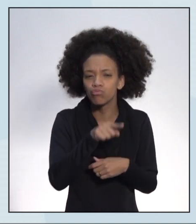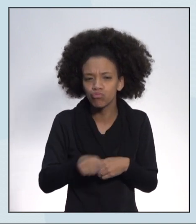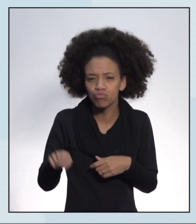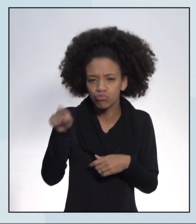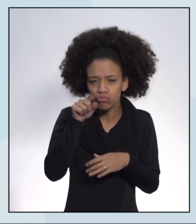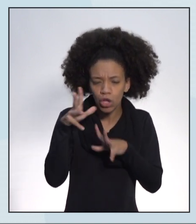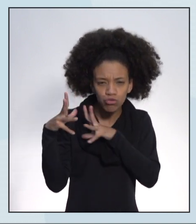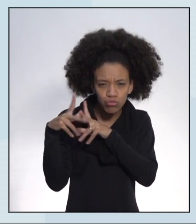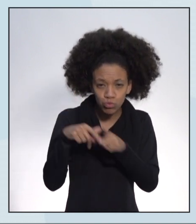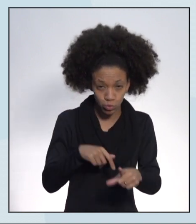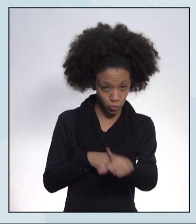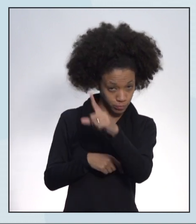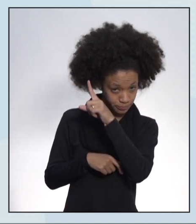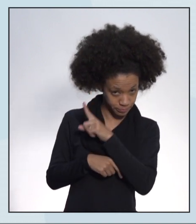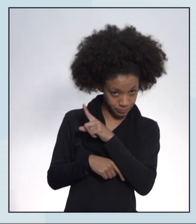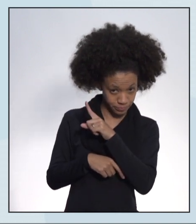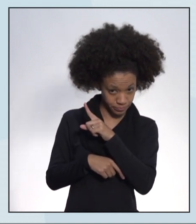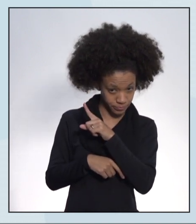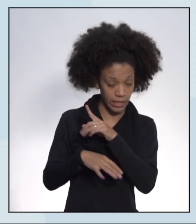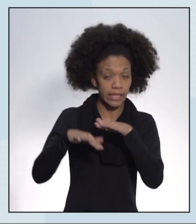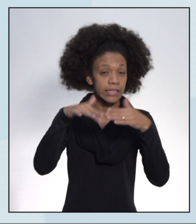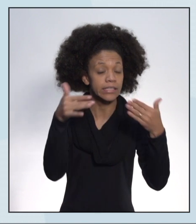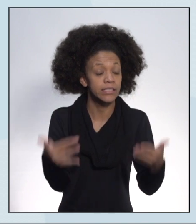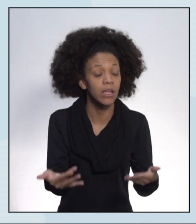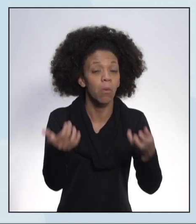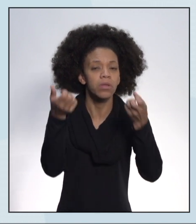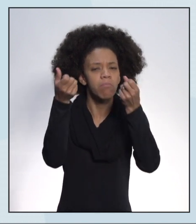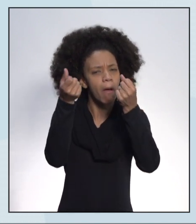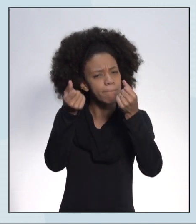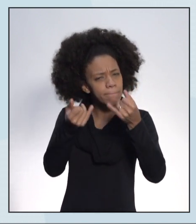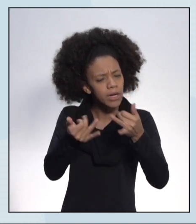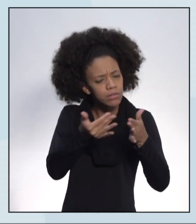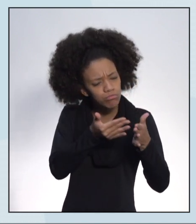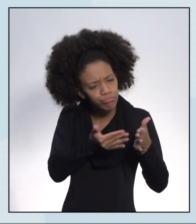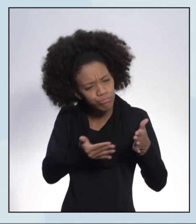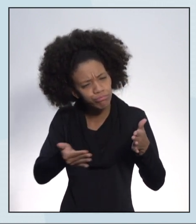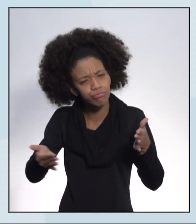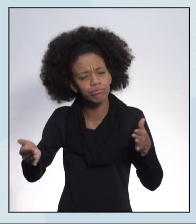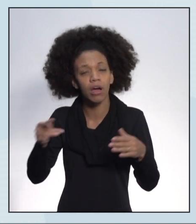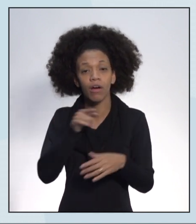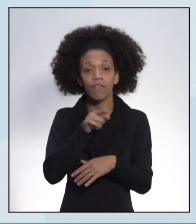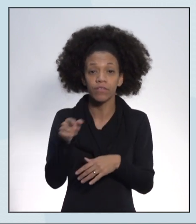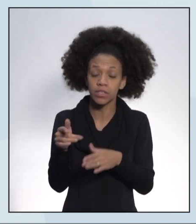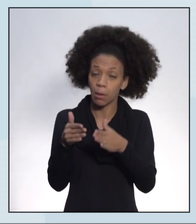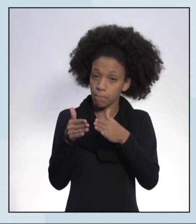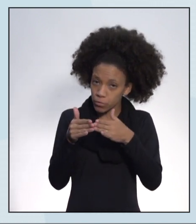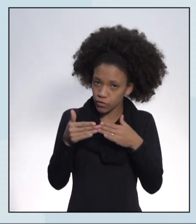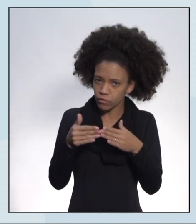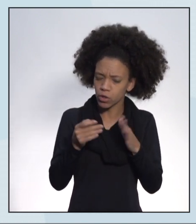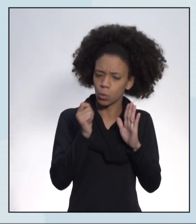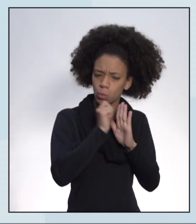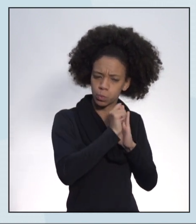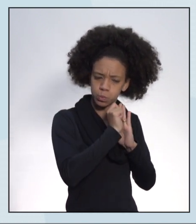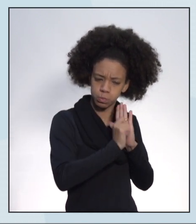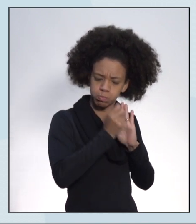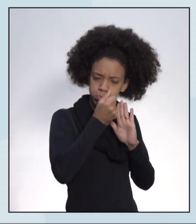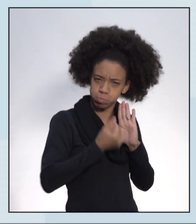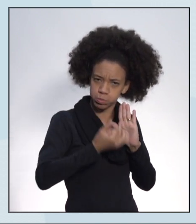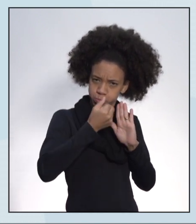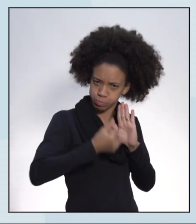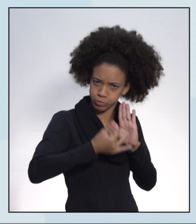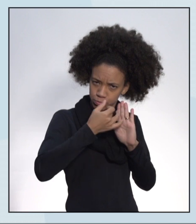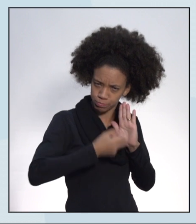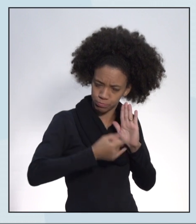né? Então, à medida que eu vou explicando para vocês, né, você, por favor, do seu jeito, coloca a explicação ao lado, que